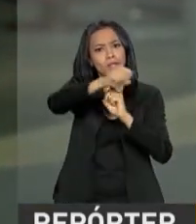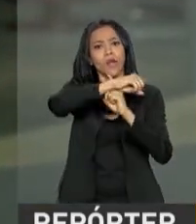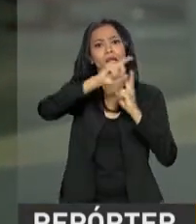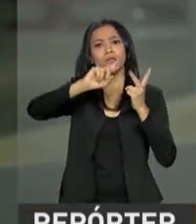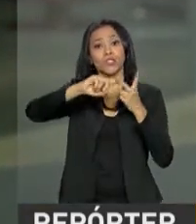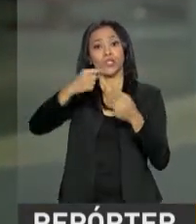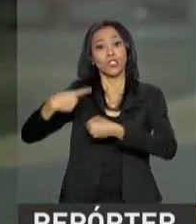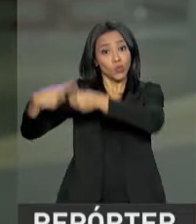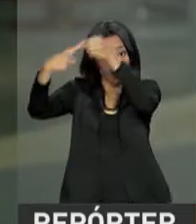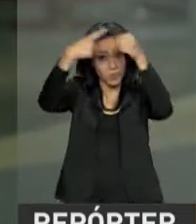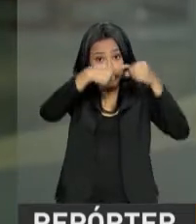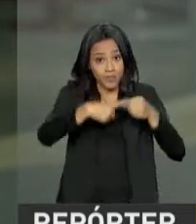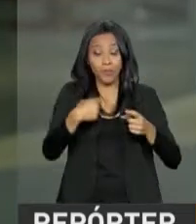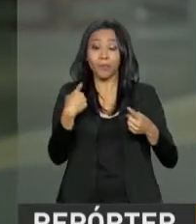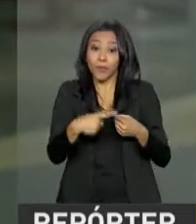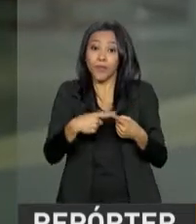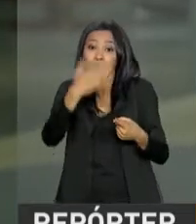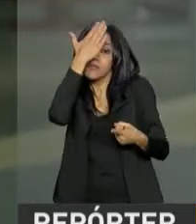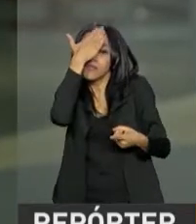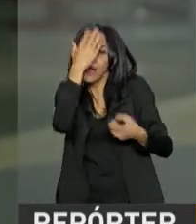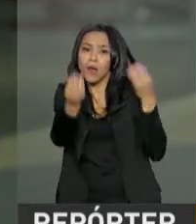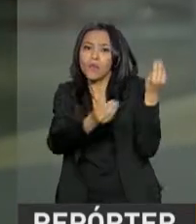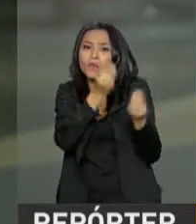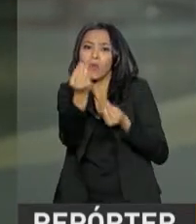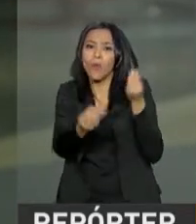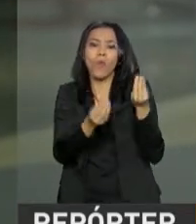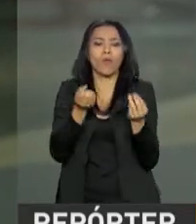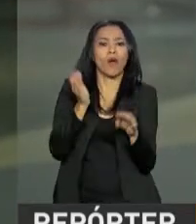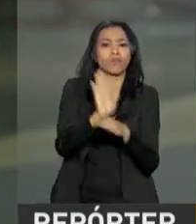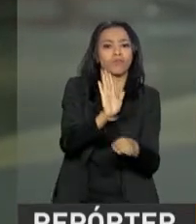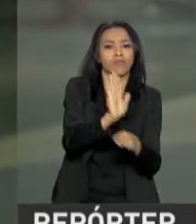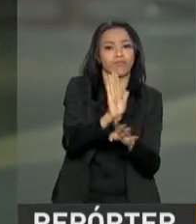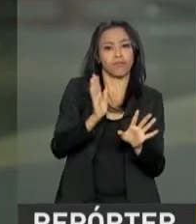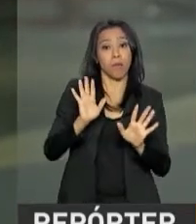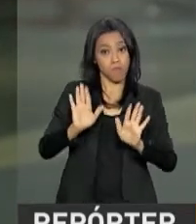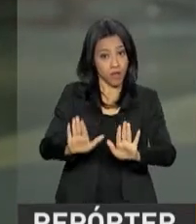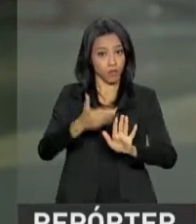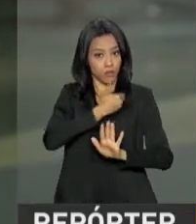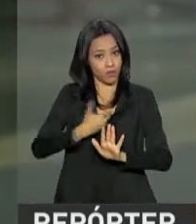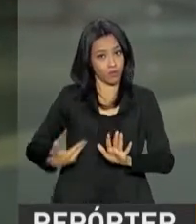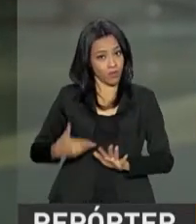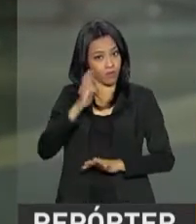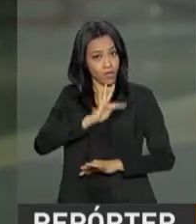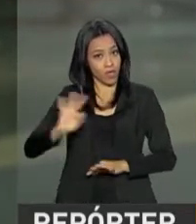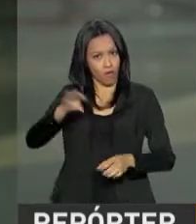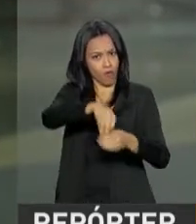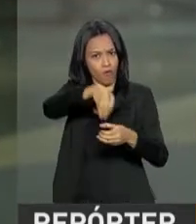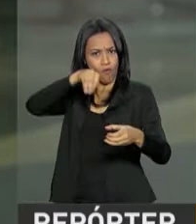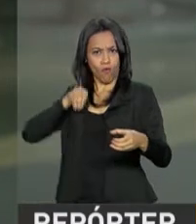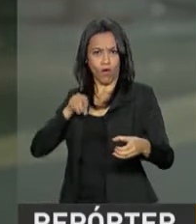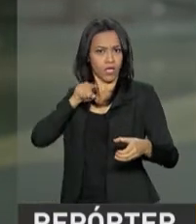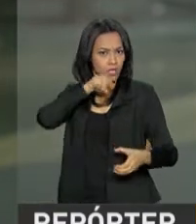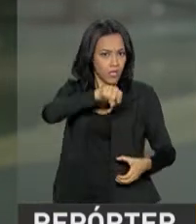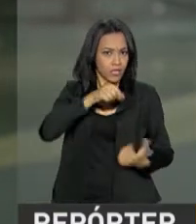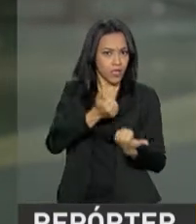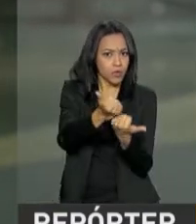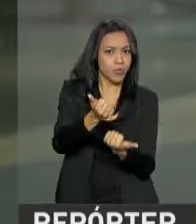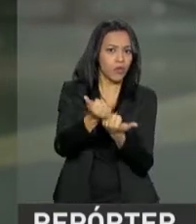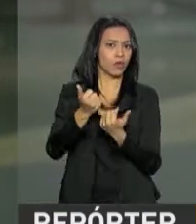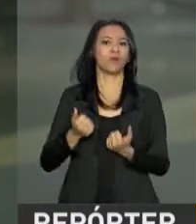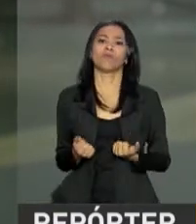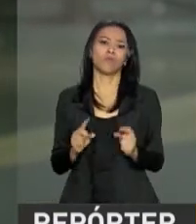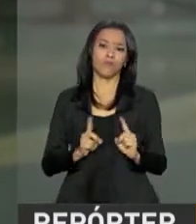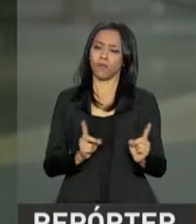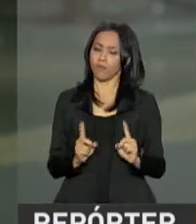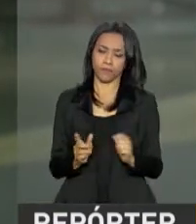diretamente com um refugiado na ponta pra acolhida mas o governo federal ele não não está ausente dessa peça nome